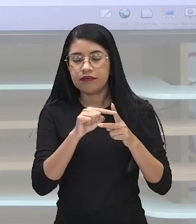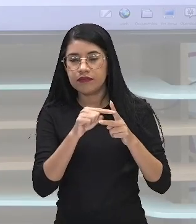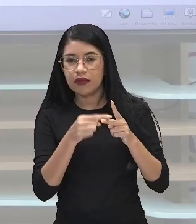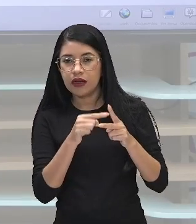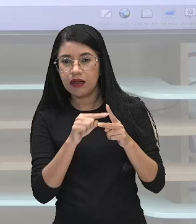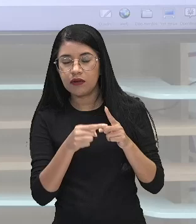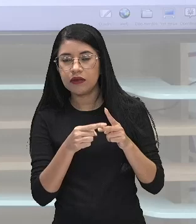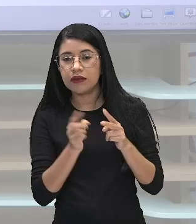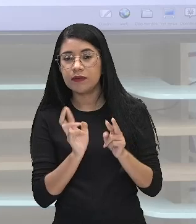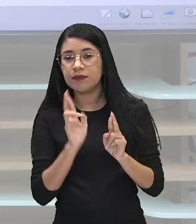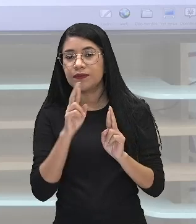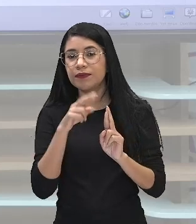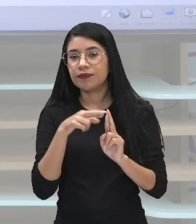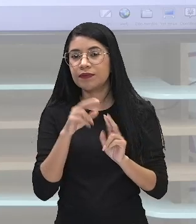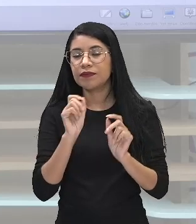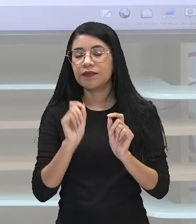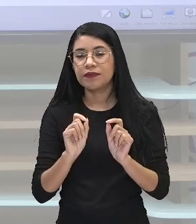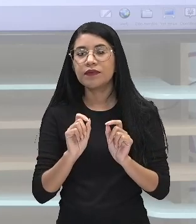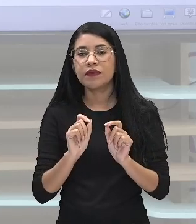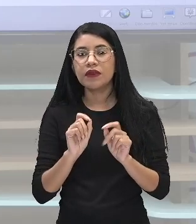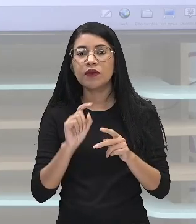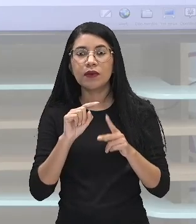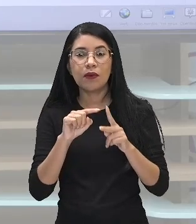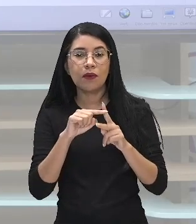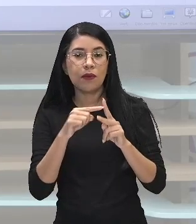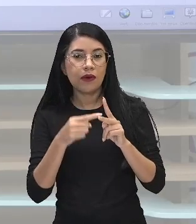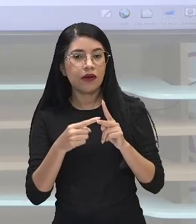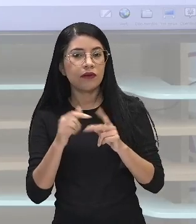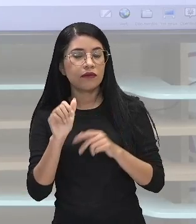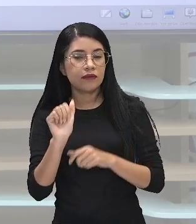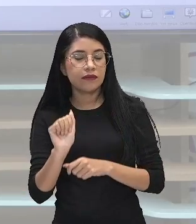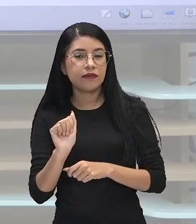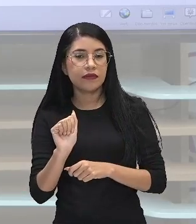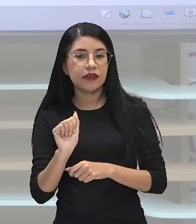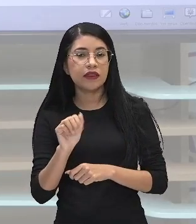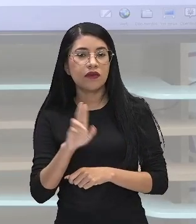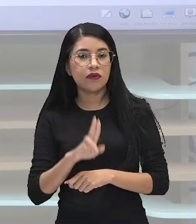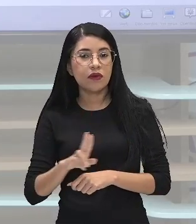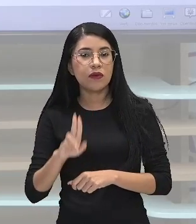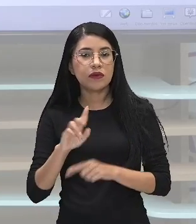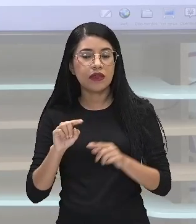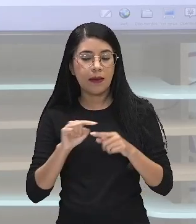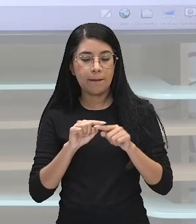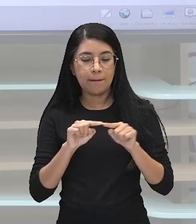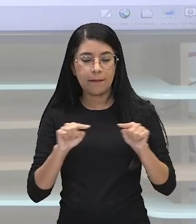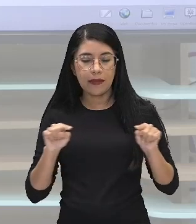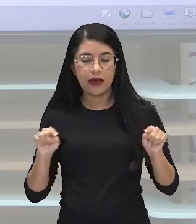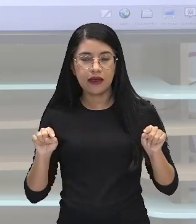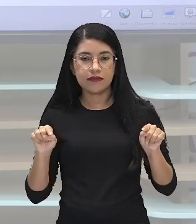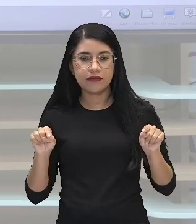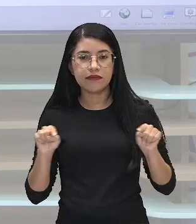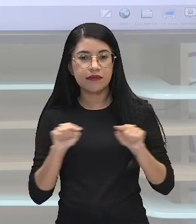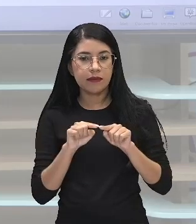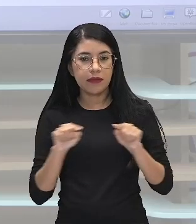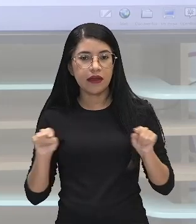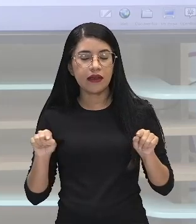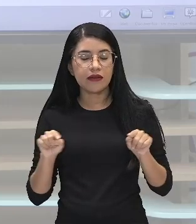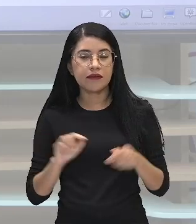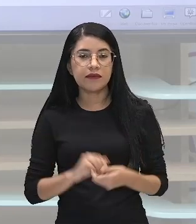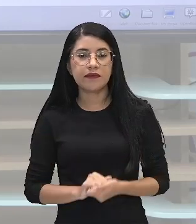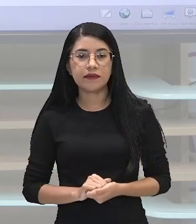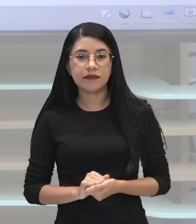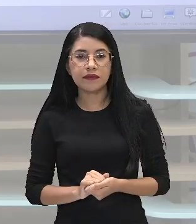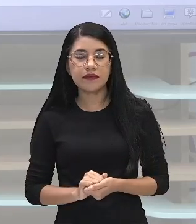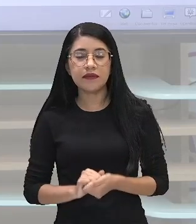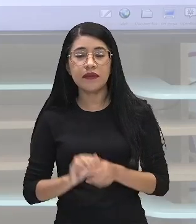minha referência vai ser aqui o ângulo A. Então eu vou utilizar essa primeira relação aqui. Agora, se ele der o